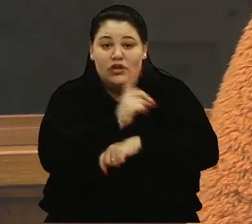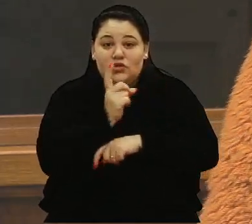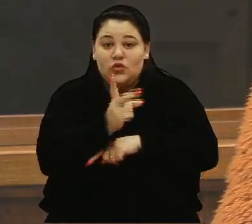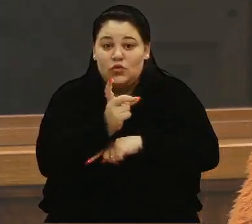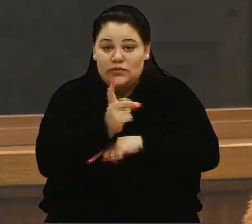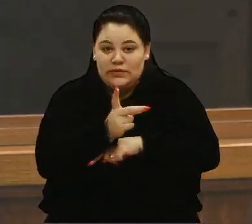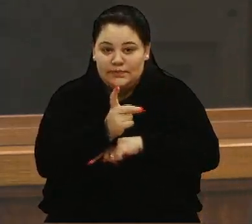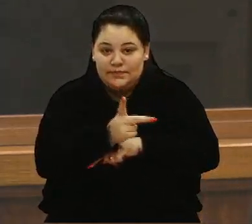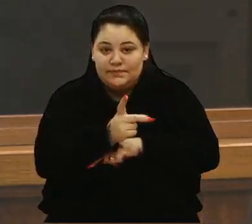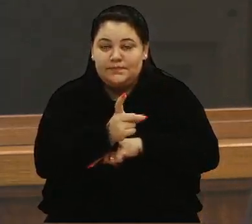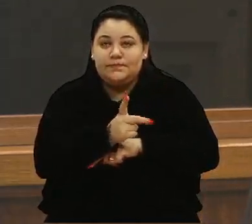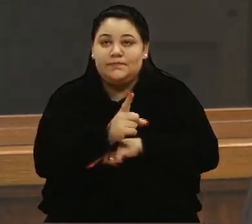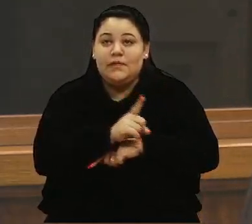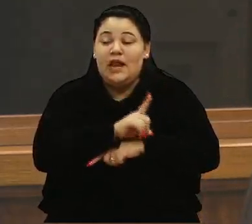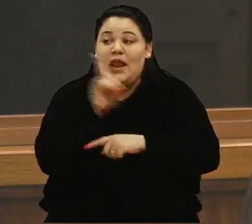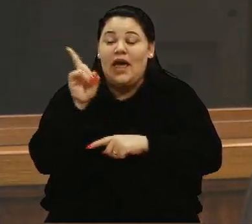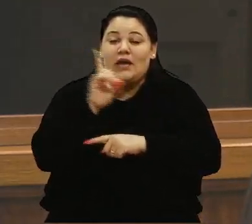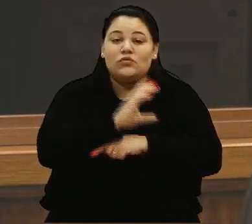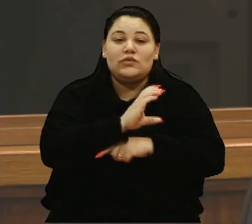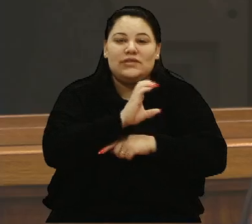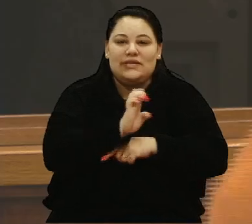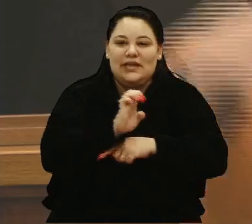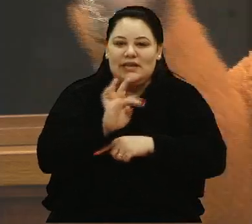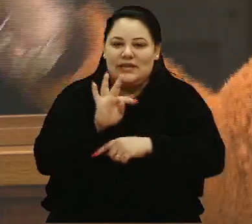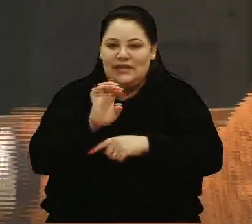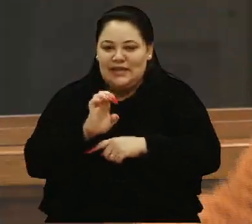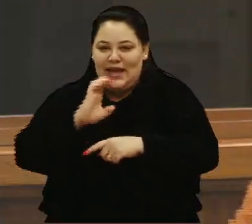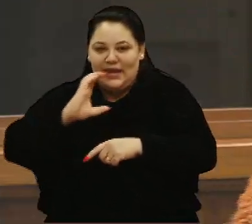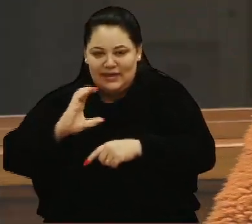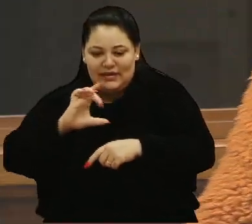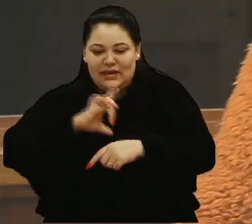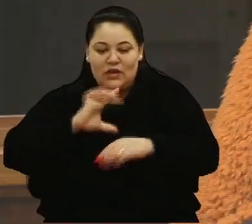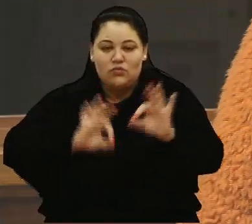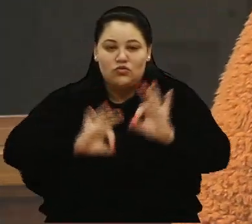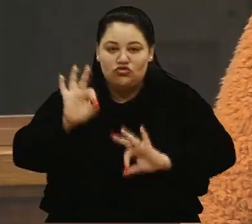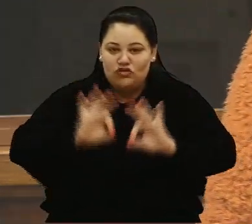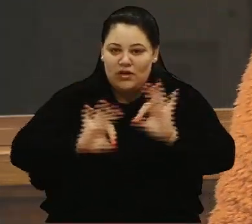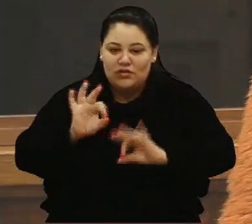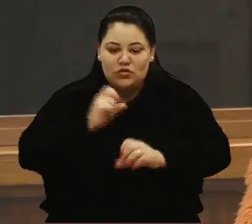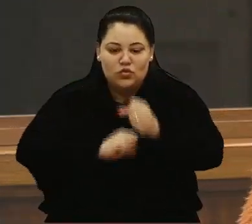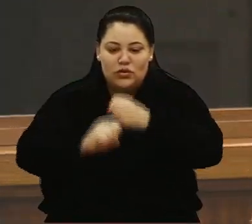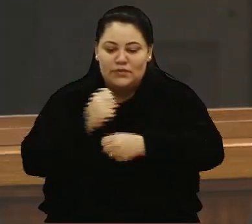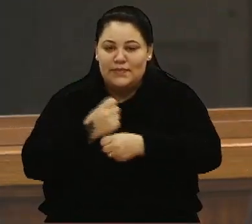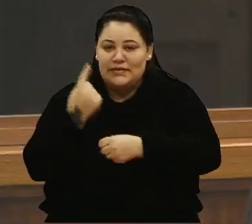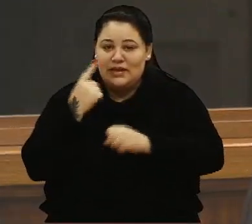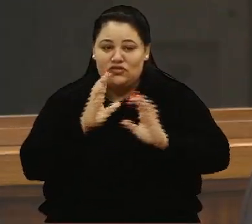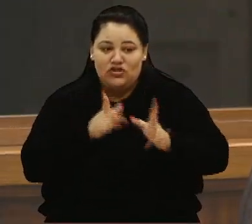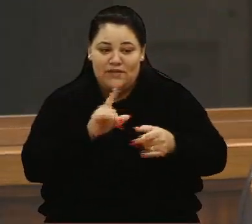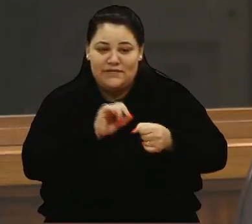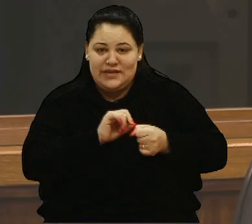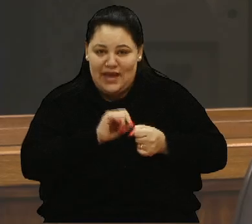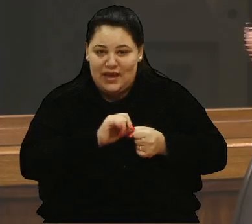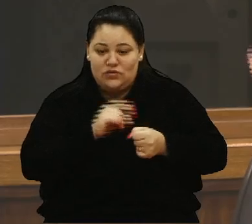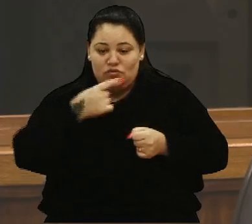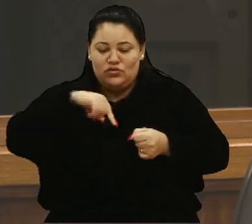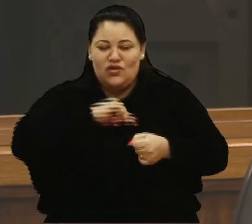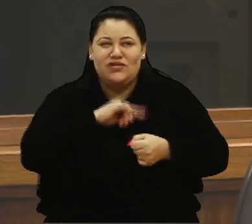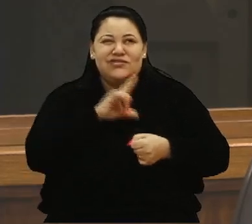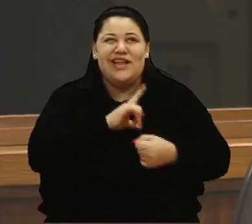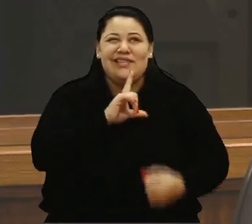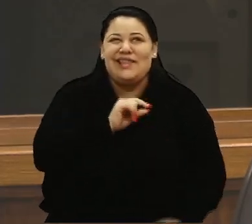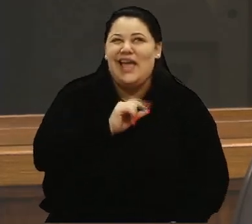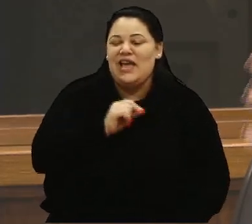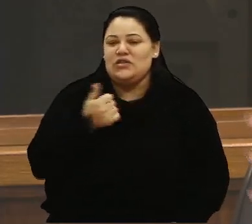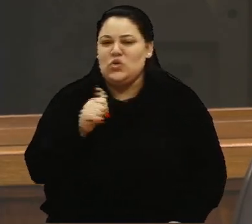12, lá no CETEC, que tem um projeto desde o ano passado, foi feito ano passado, nós estávamos em 10 ou